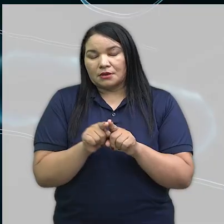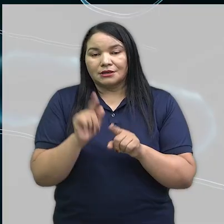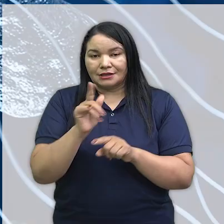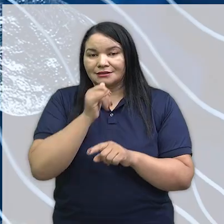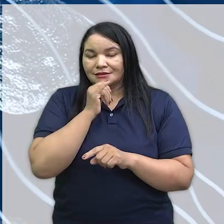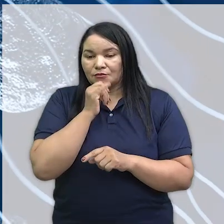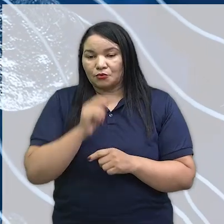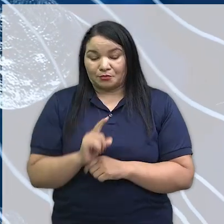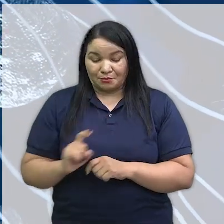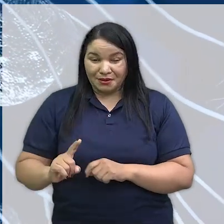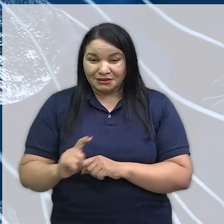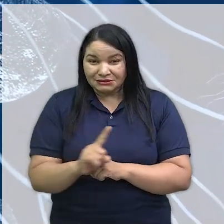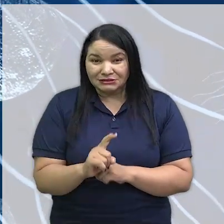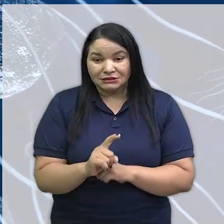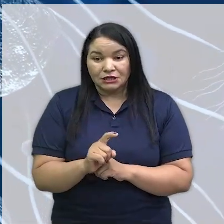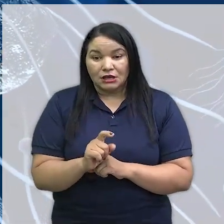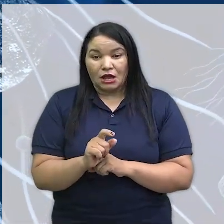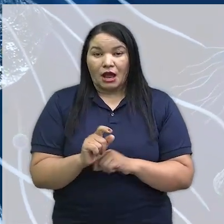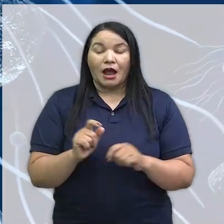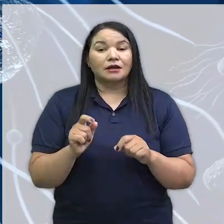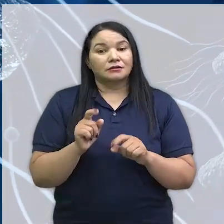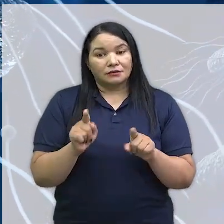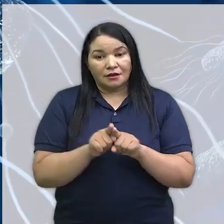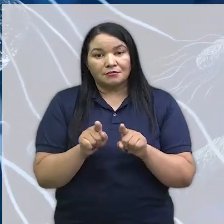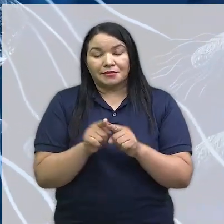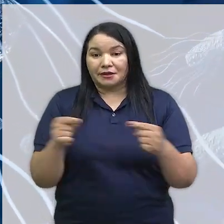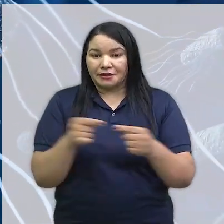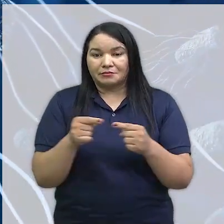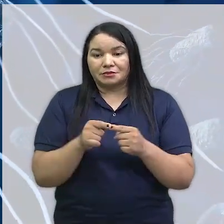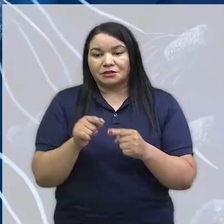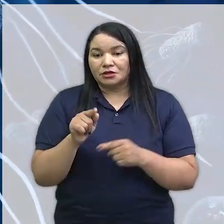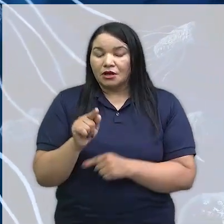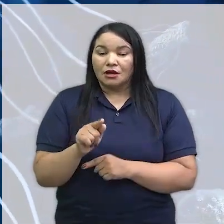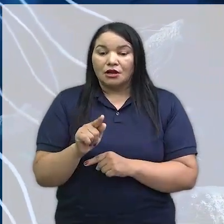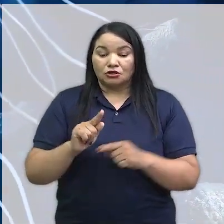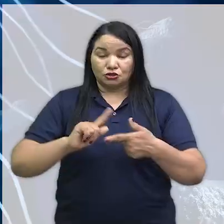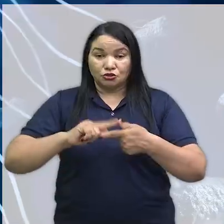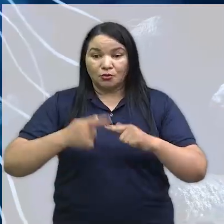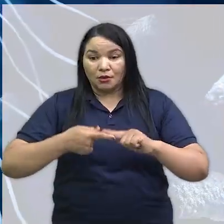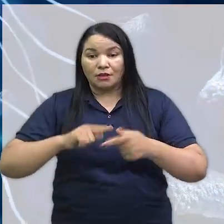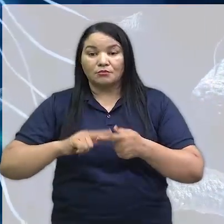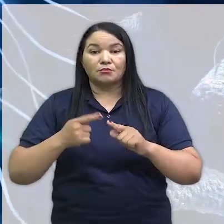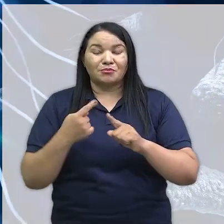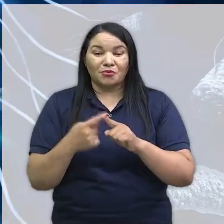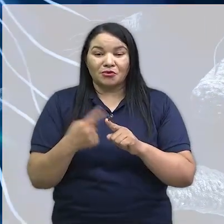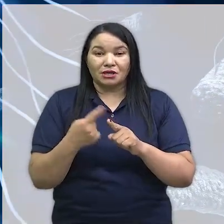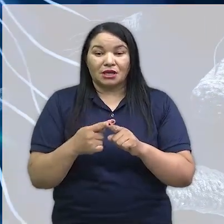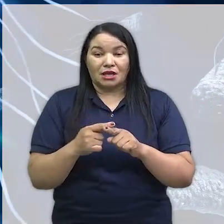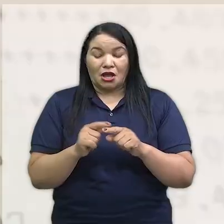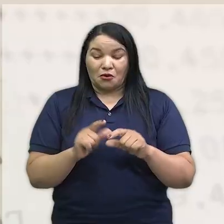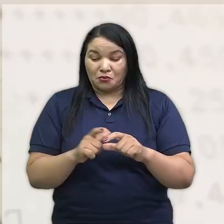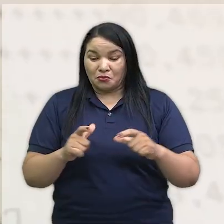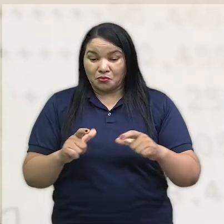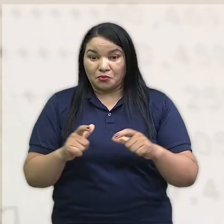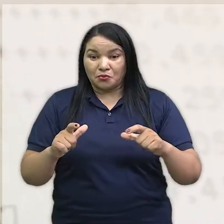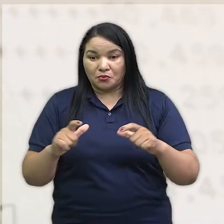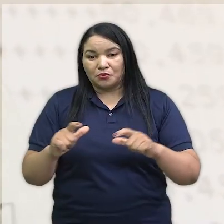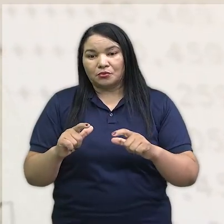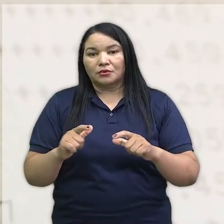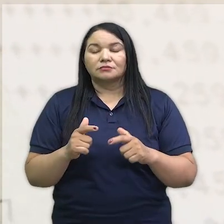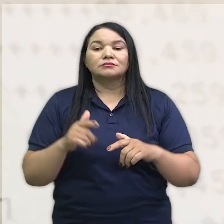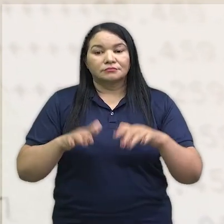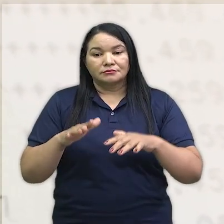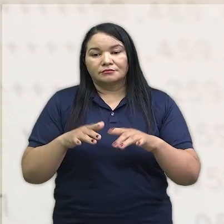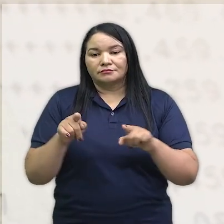condições ideais, segue uma progressão geométrica, onde o número de indivíduos dobra em intervalos regulares. Parcelas